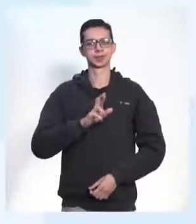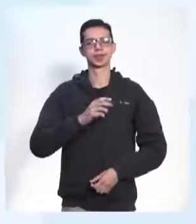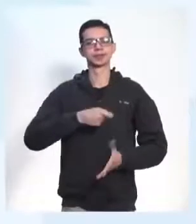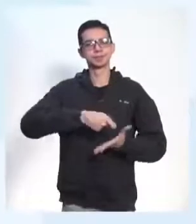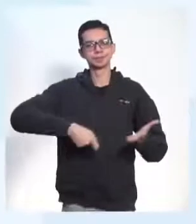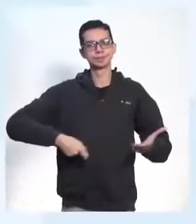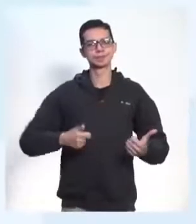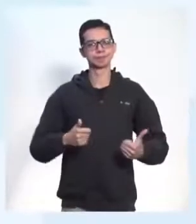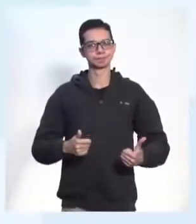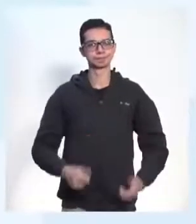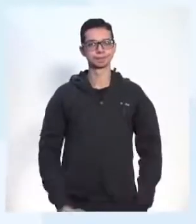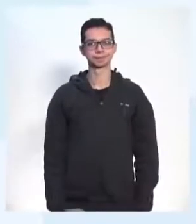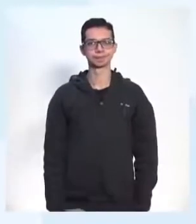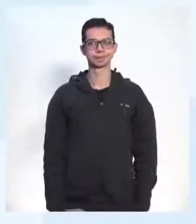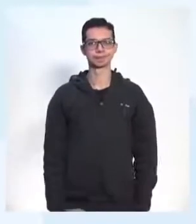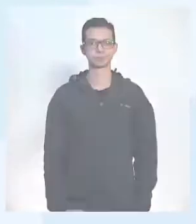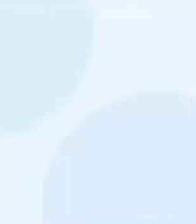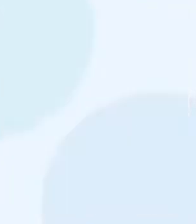trabalho.